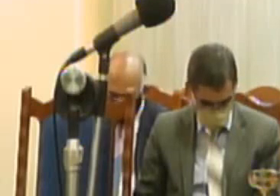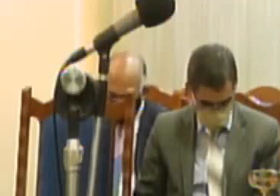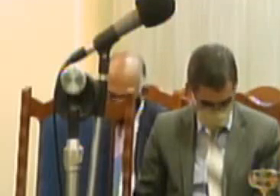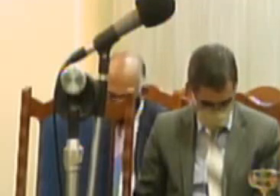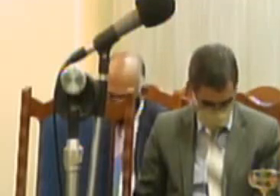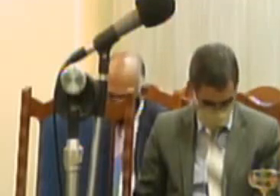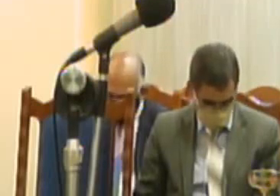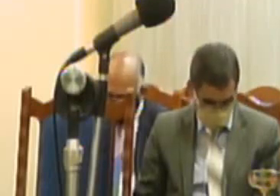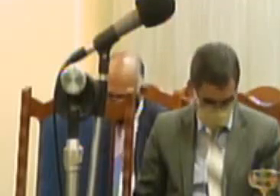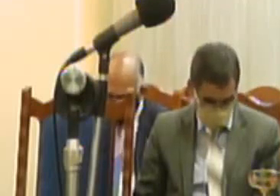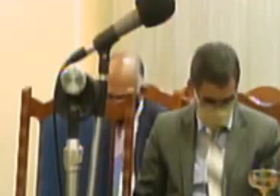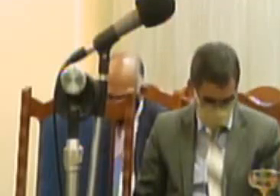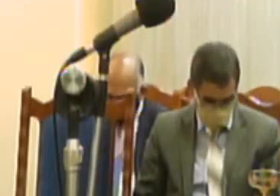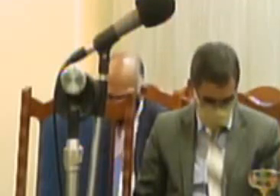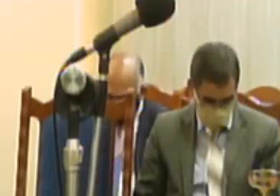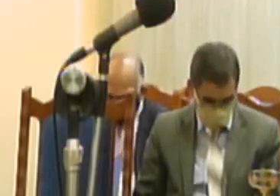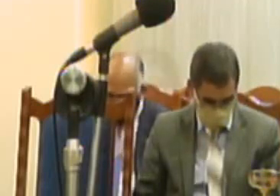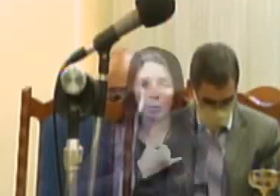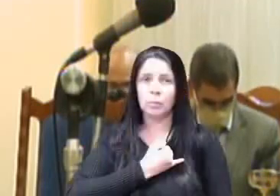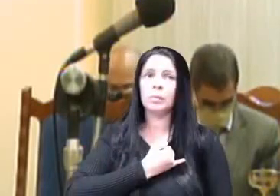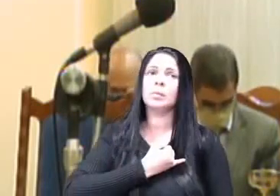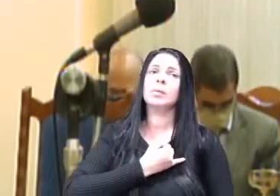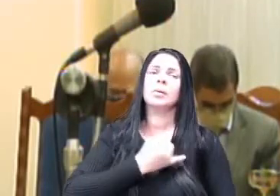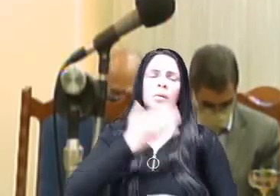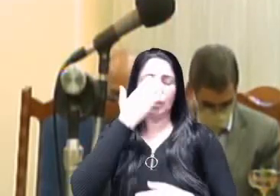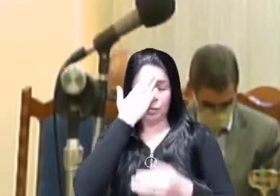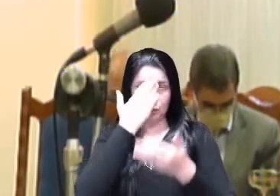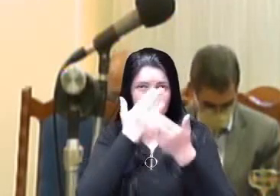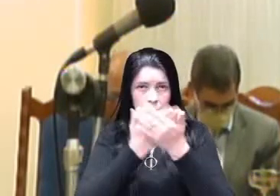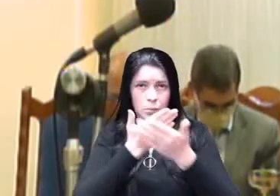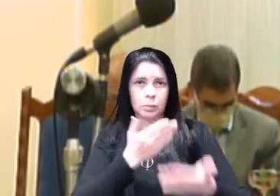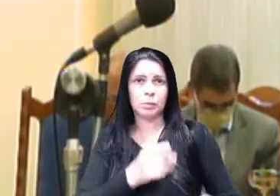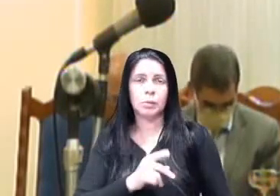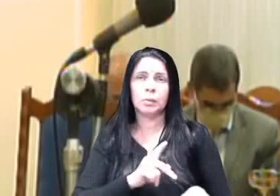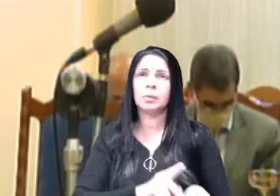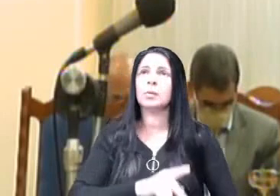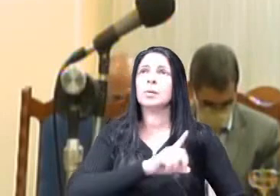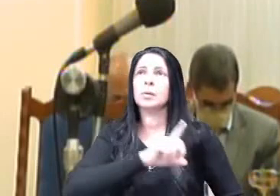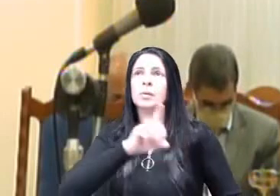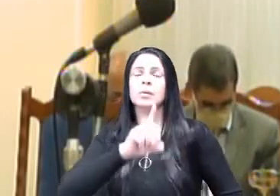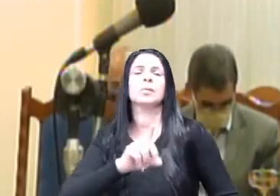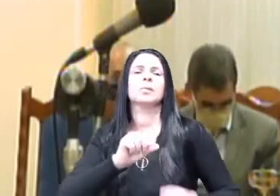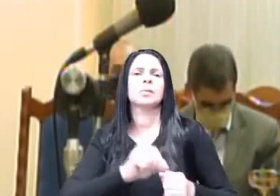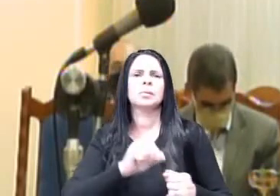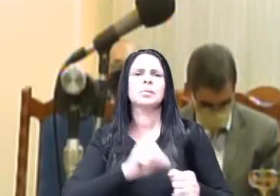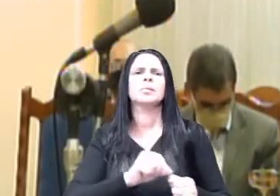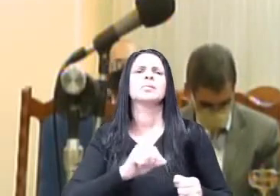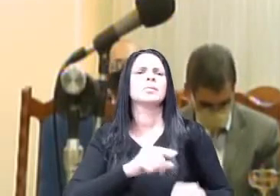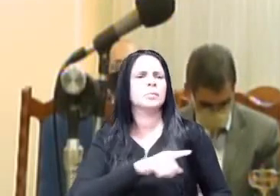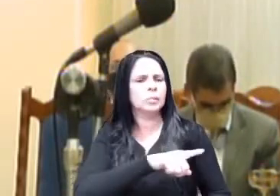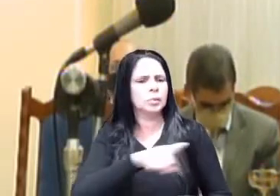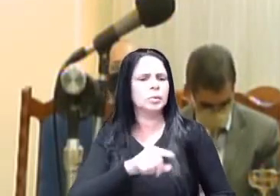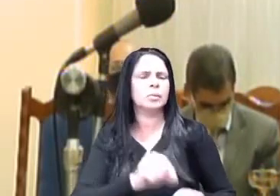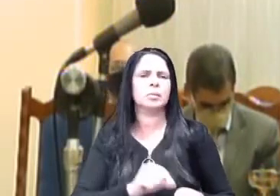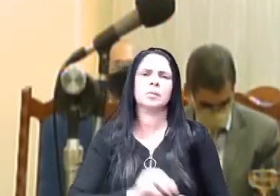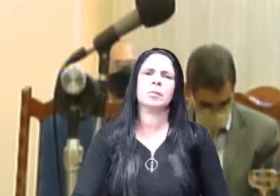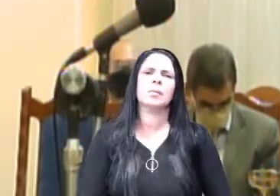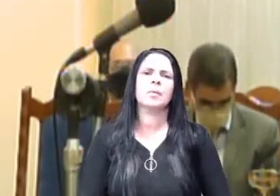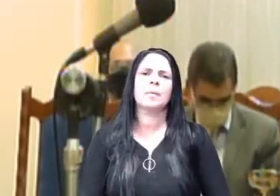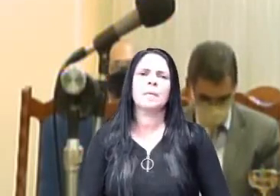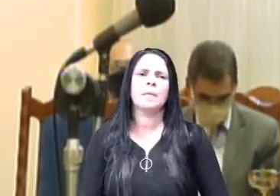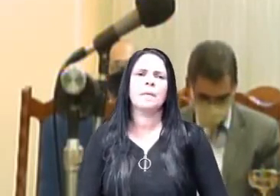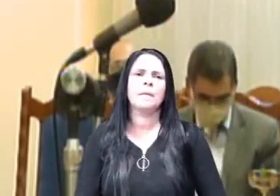Né? A carta do apóstolo Pedro foi escrita no momento que a igreja